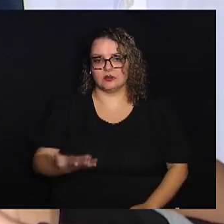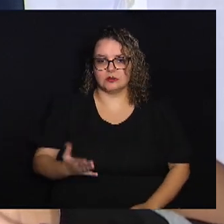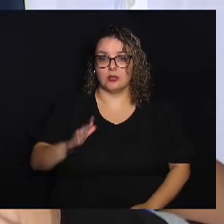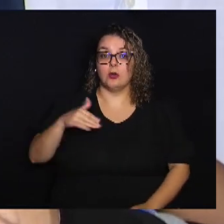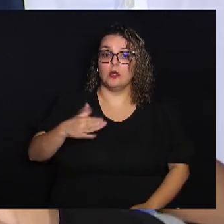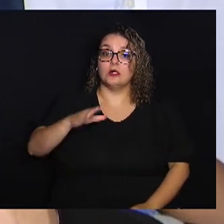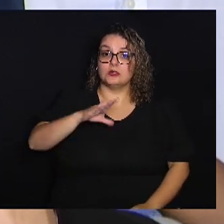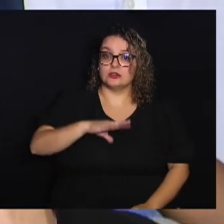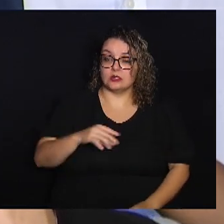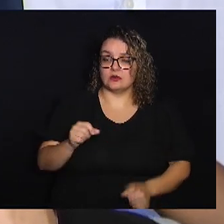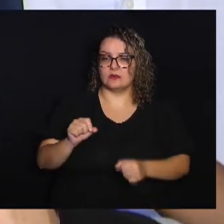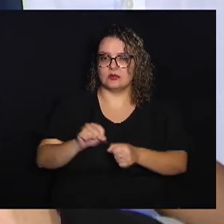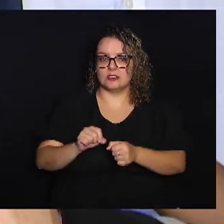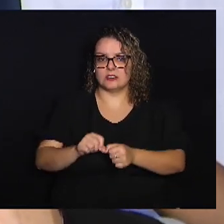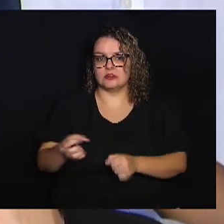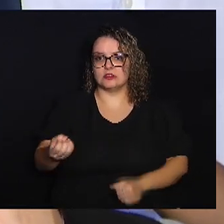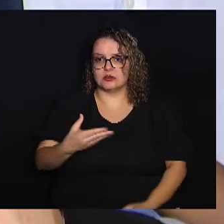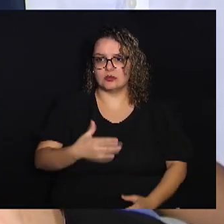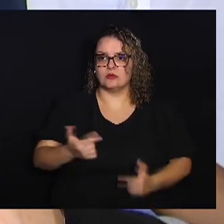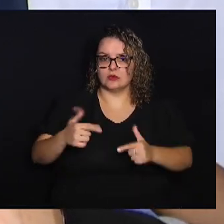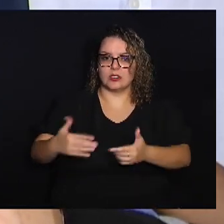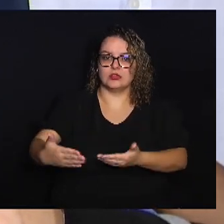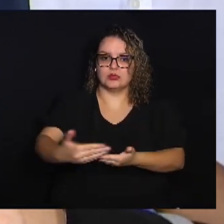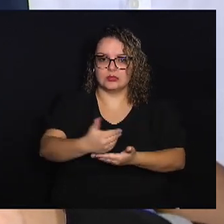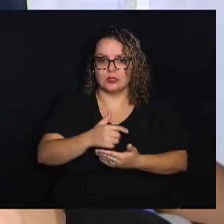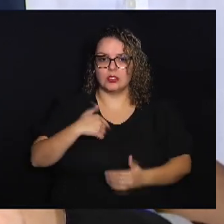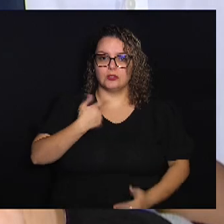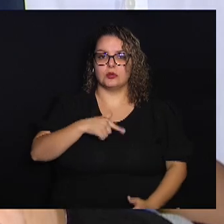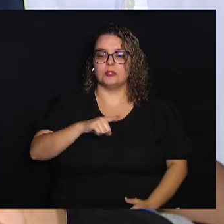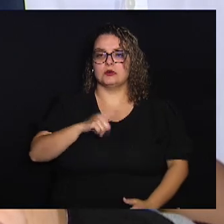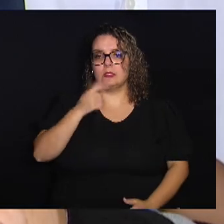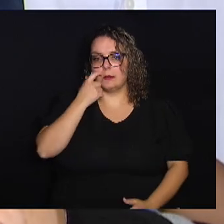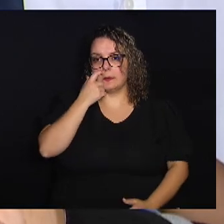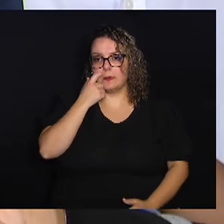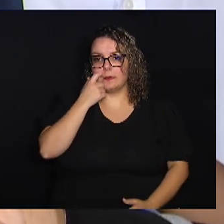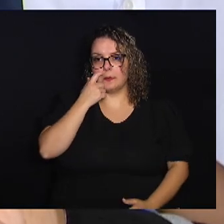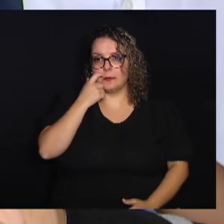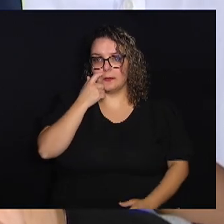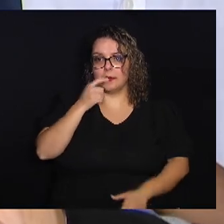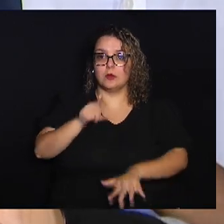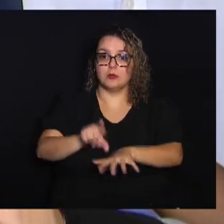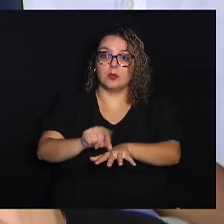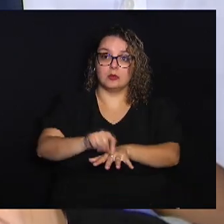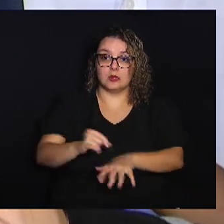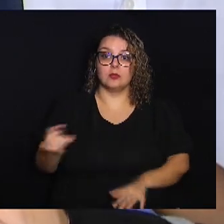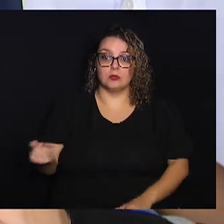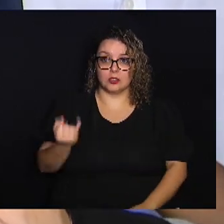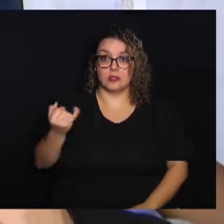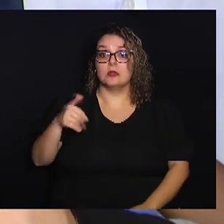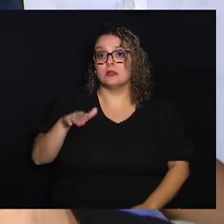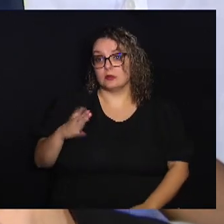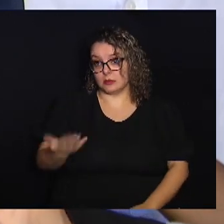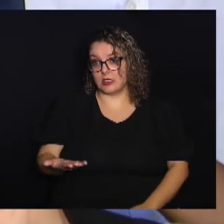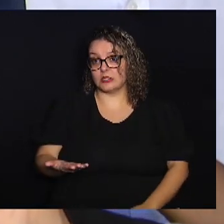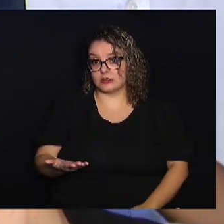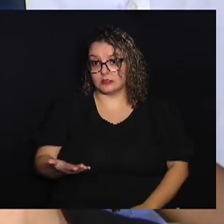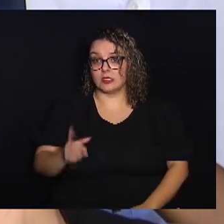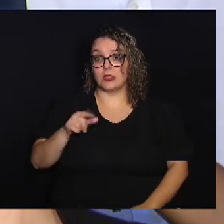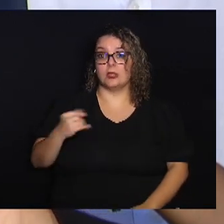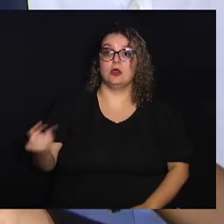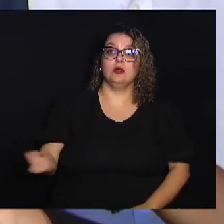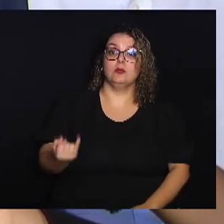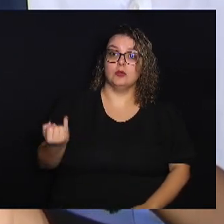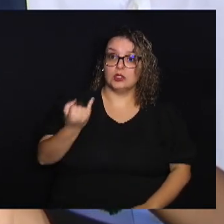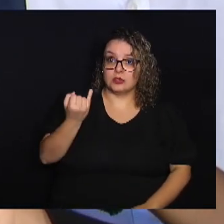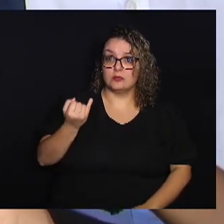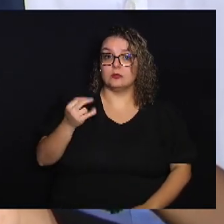fizer esse novo ponto de captação, nós teremos aí uma alternativa importante. E mais, é fundamental também